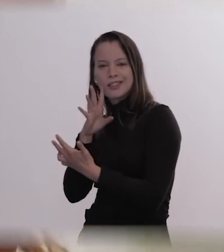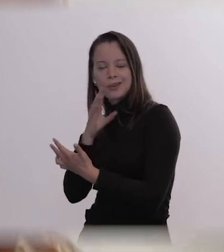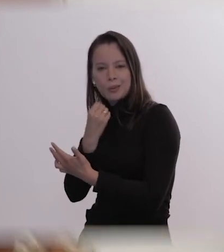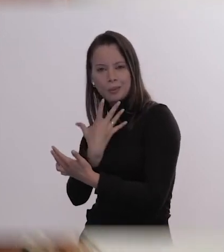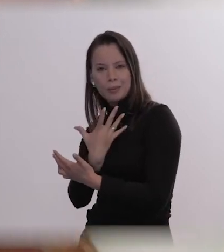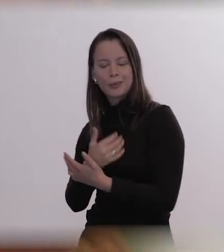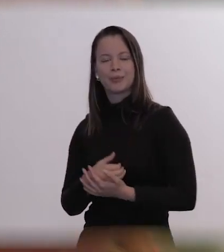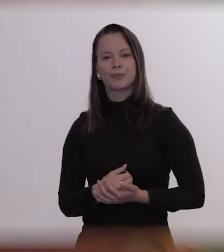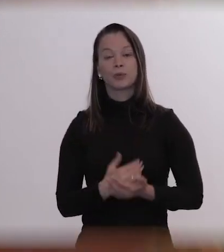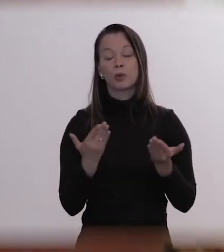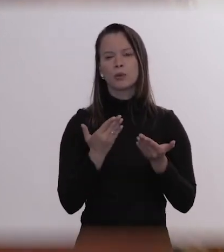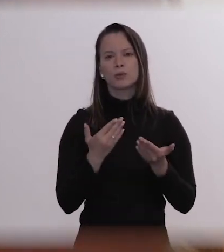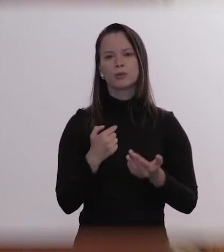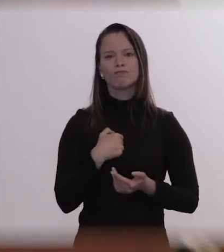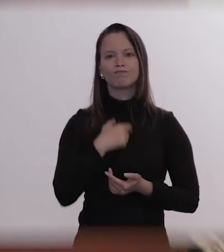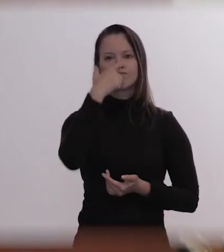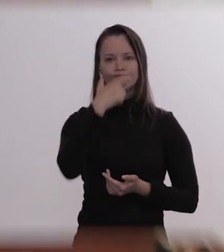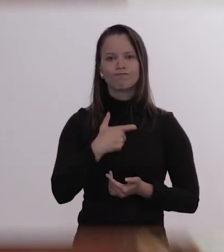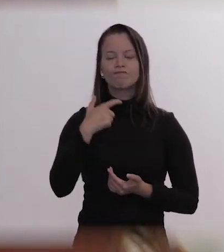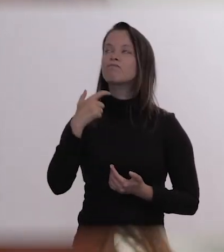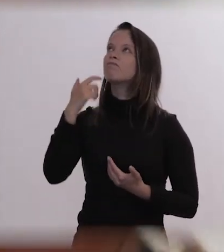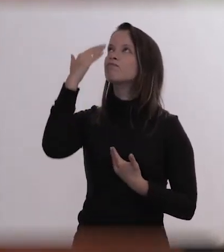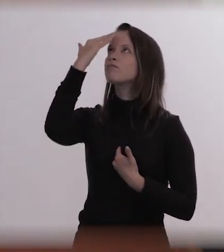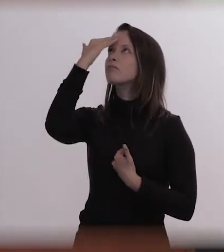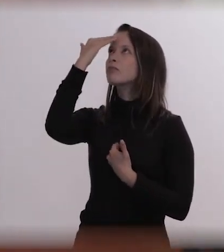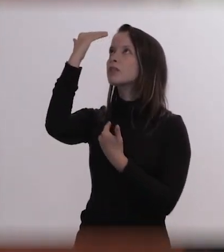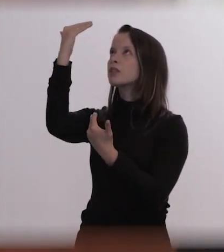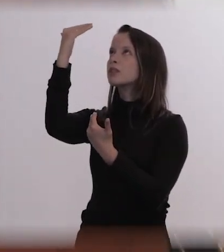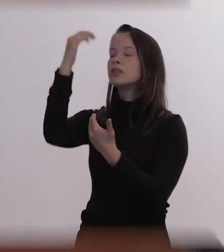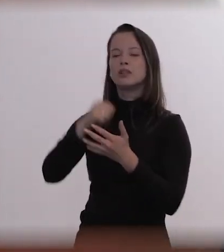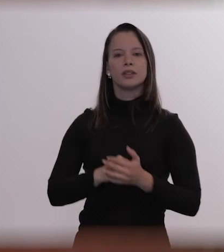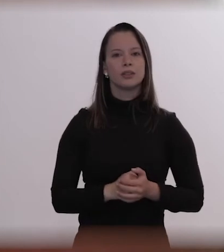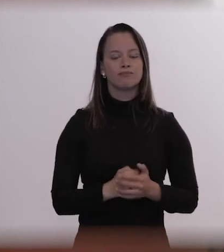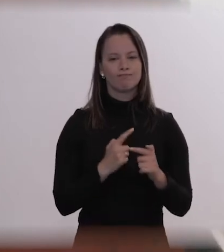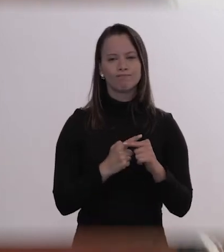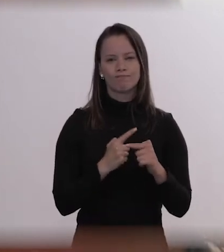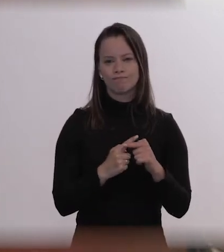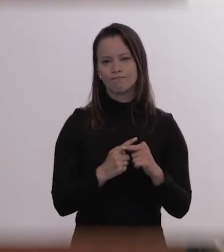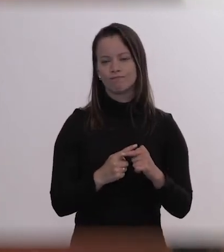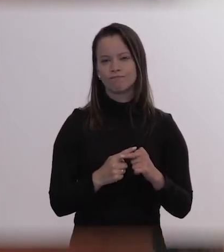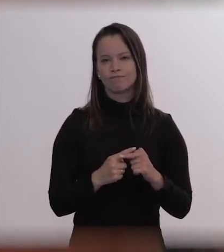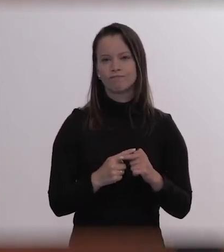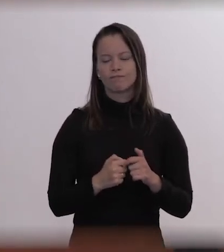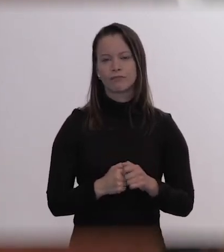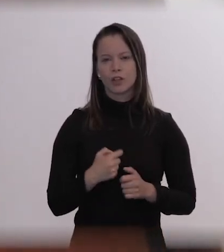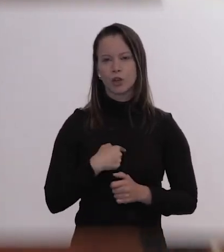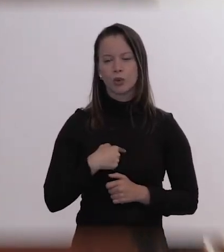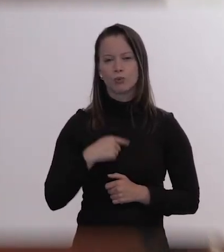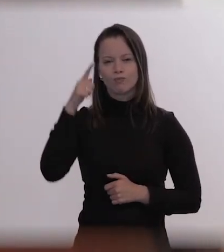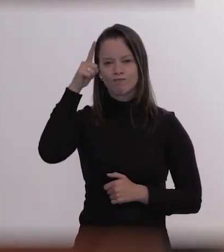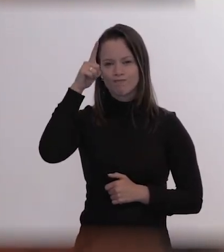E hoje eu sou muito grata a Deus por eu ter conseguido, que